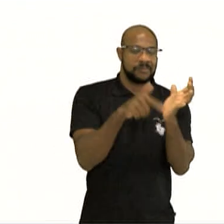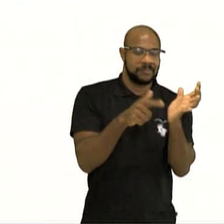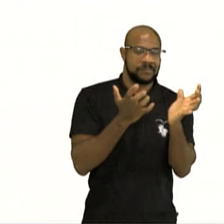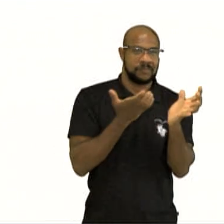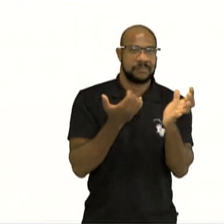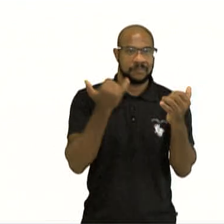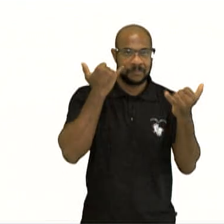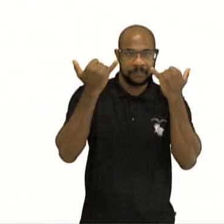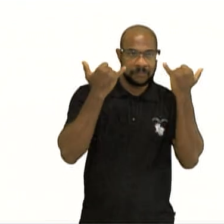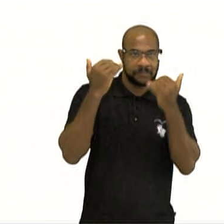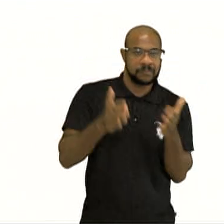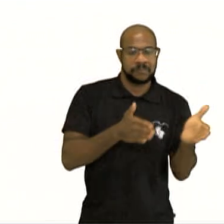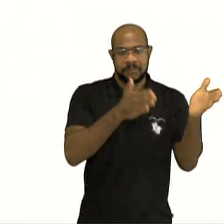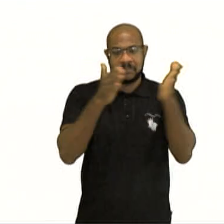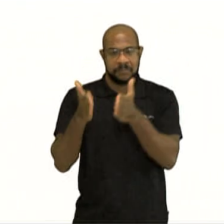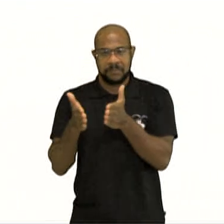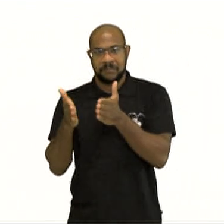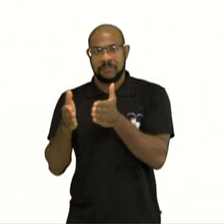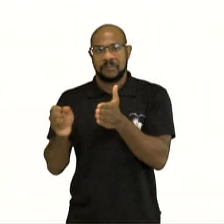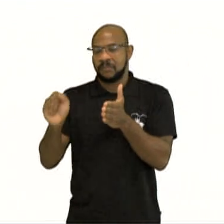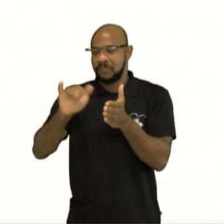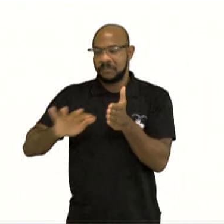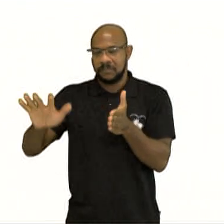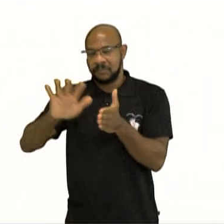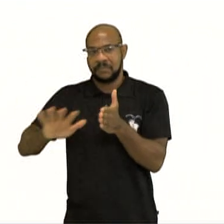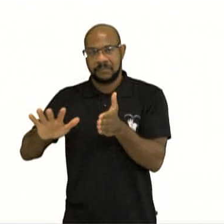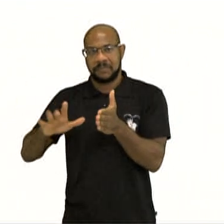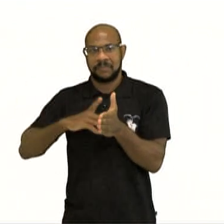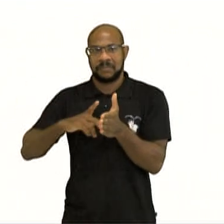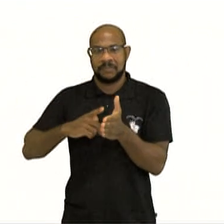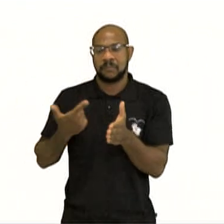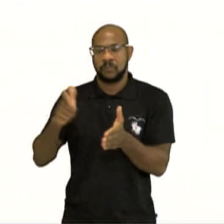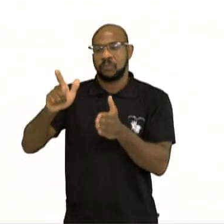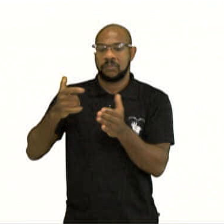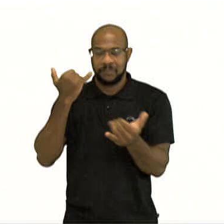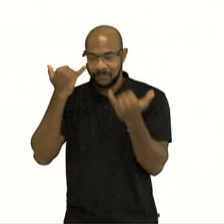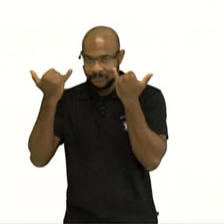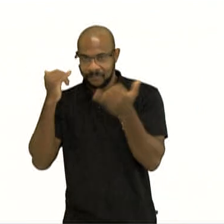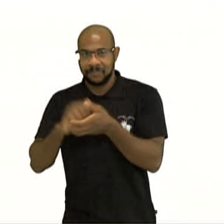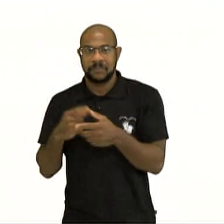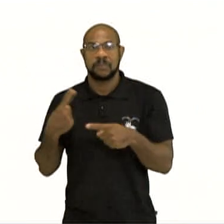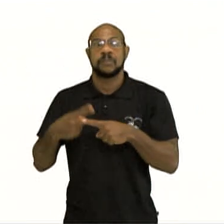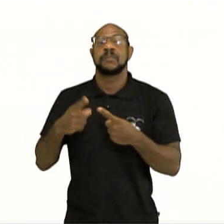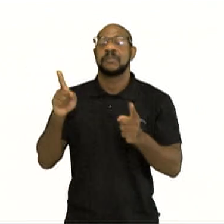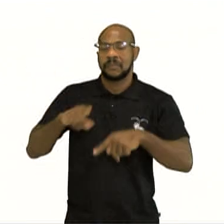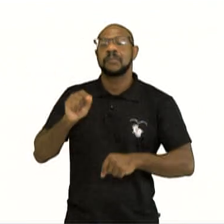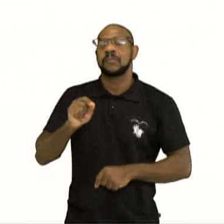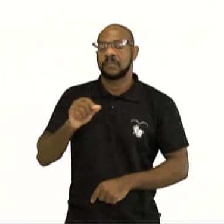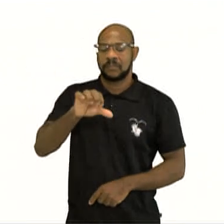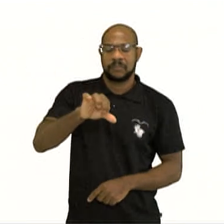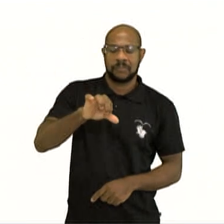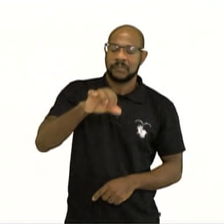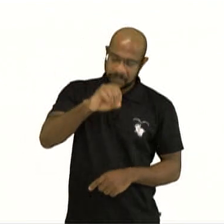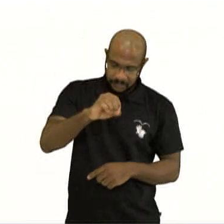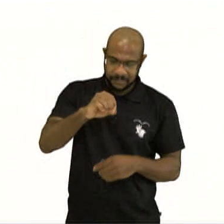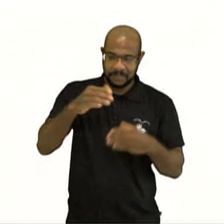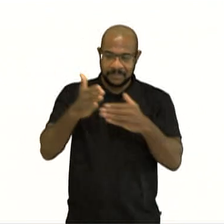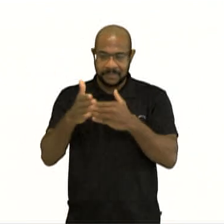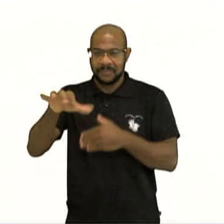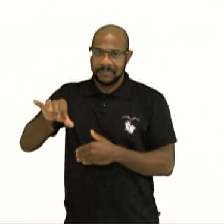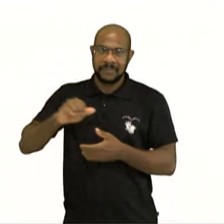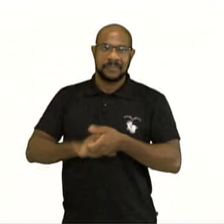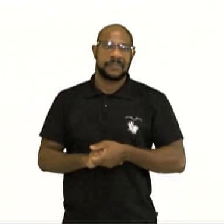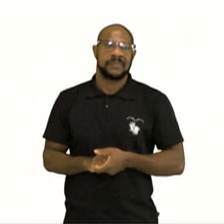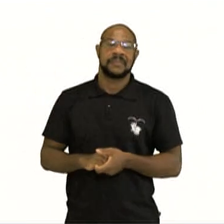poucas informações, porque são só os dígitos de 0 a 9. Concorda? É muita coisa para